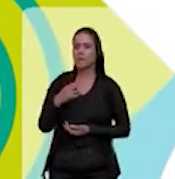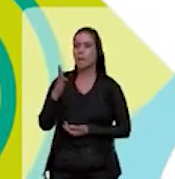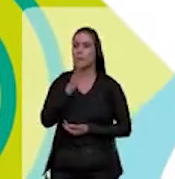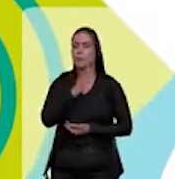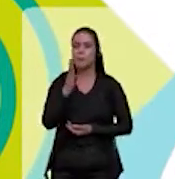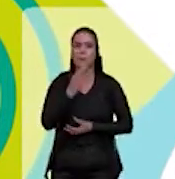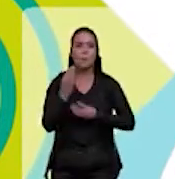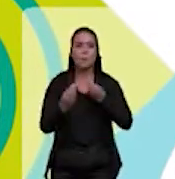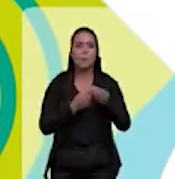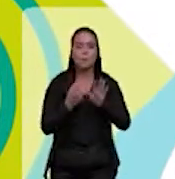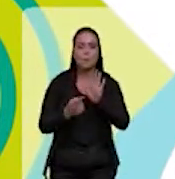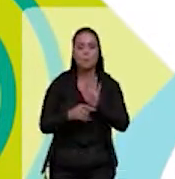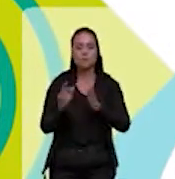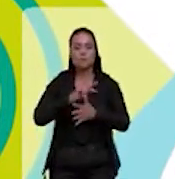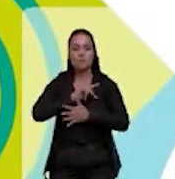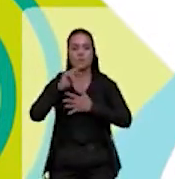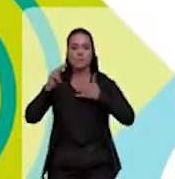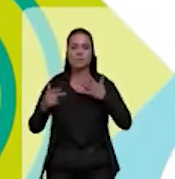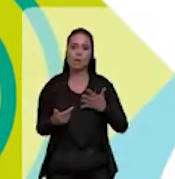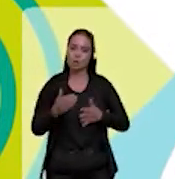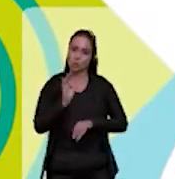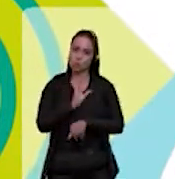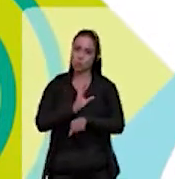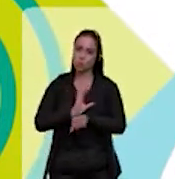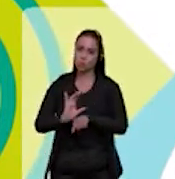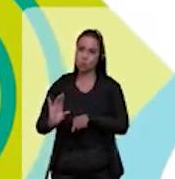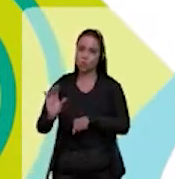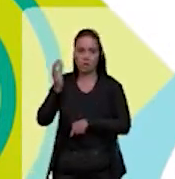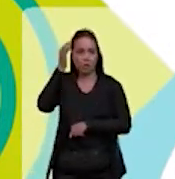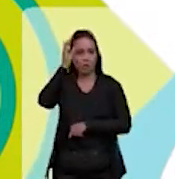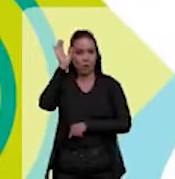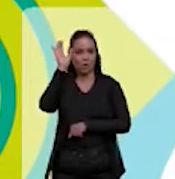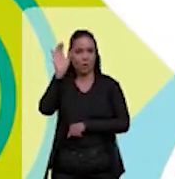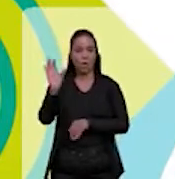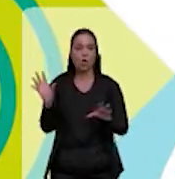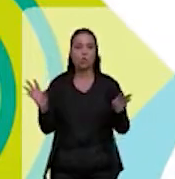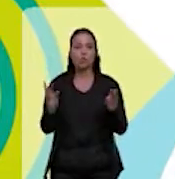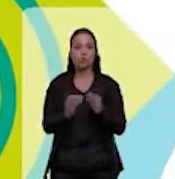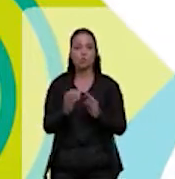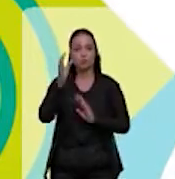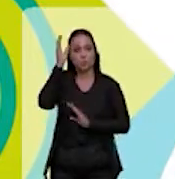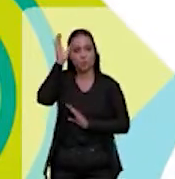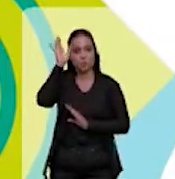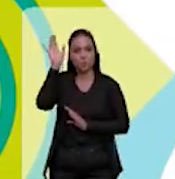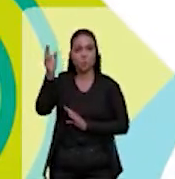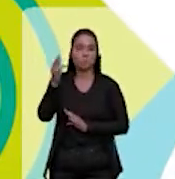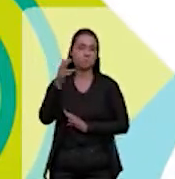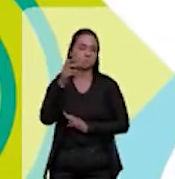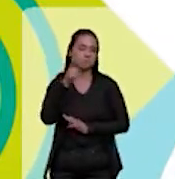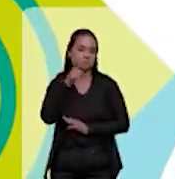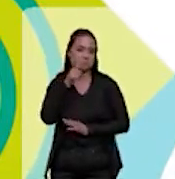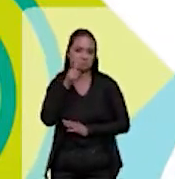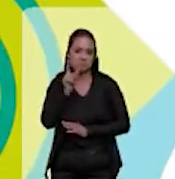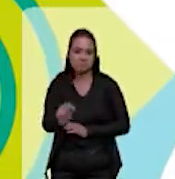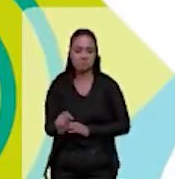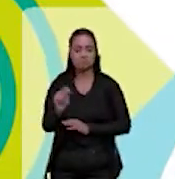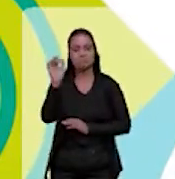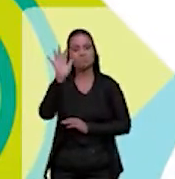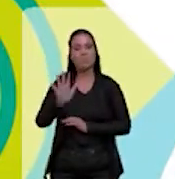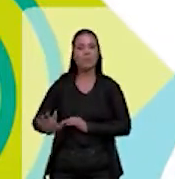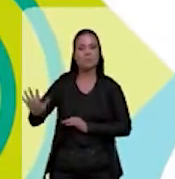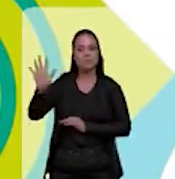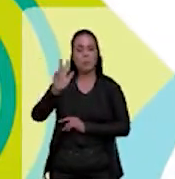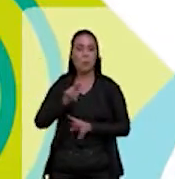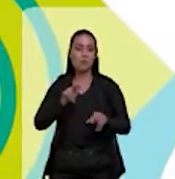como símbolo de diversidade cultural como resumo de uma cultura de um idioma de uma nação